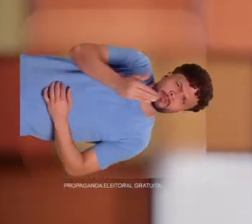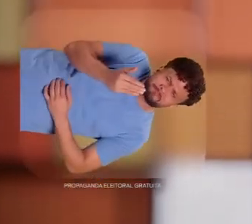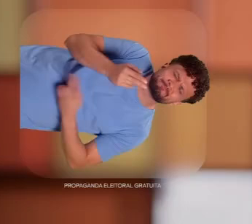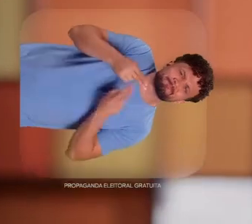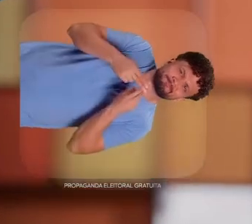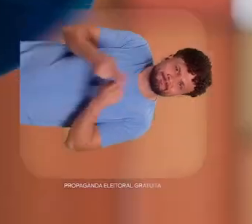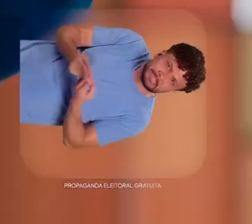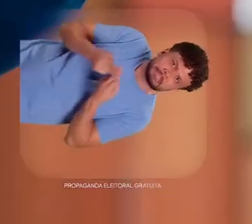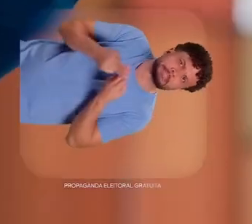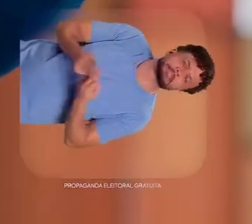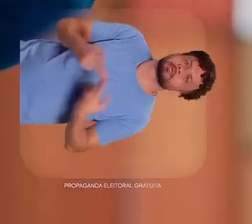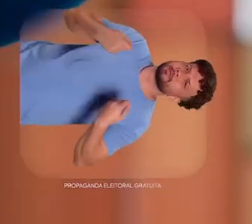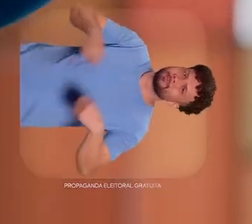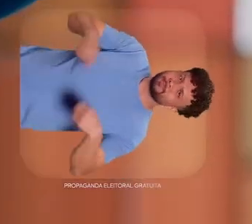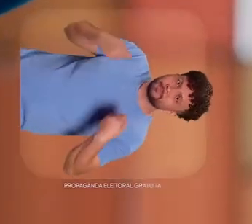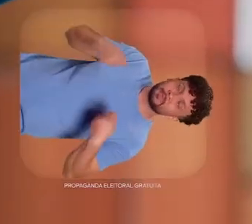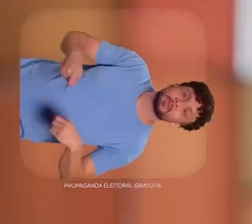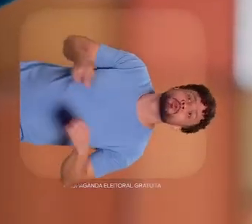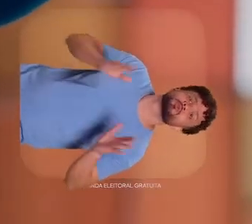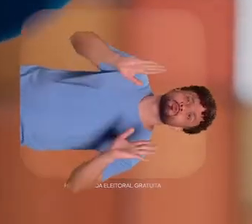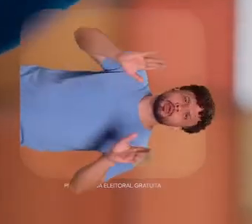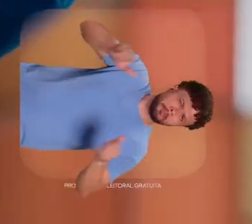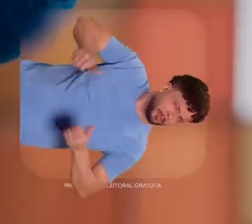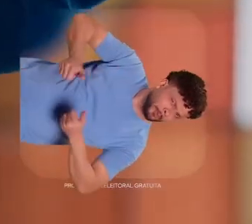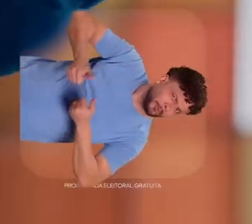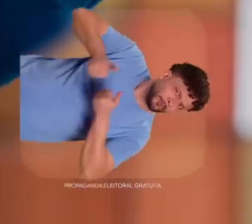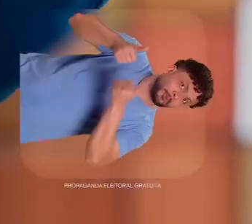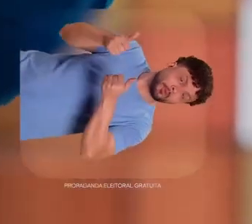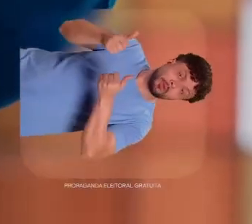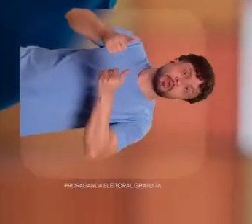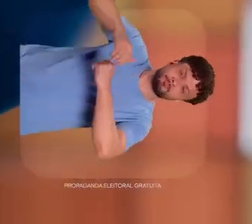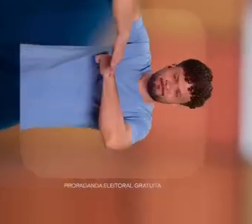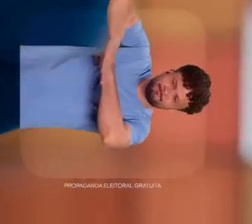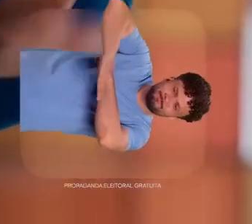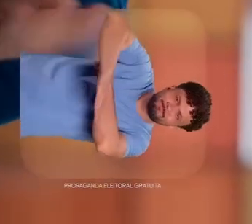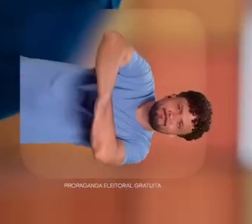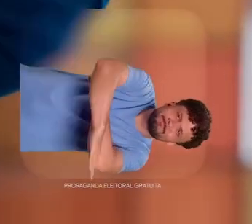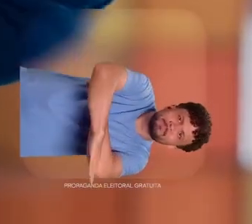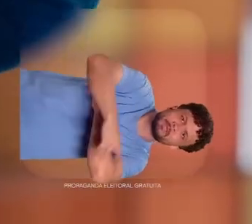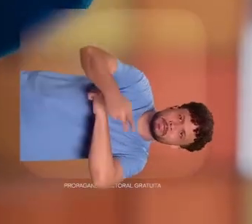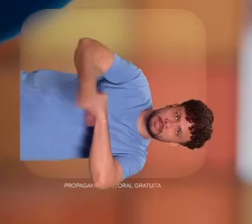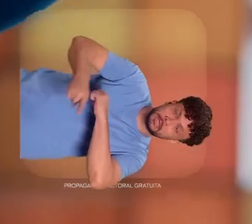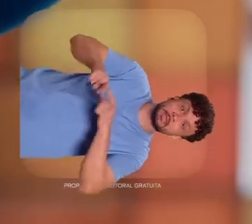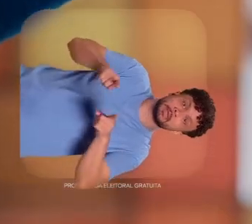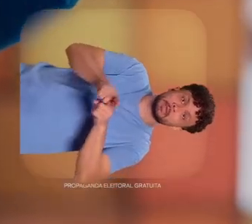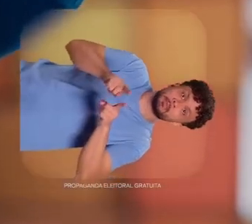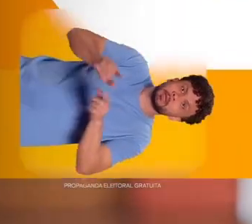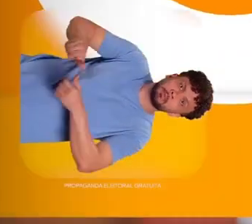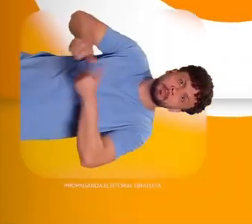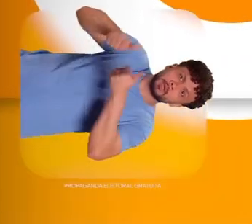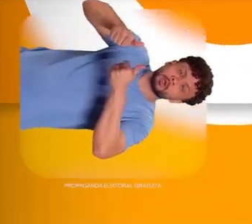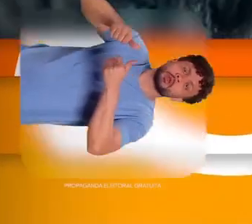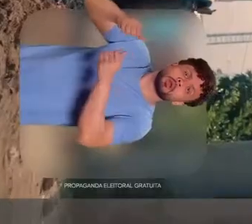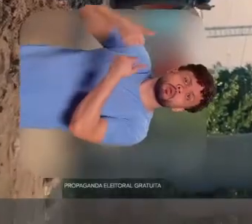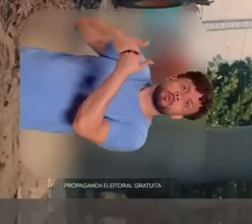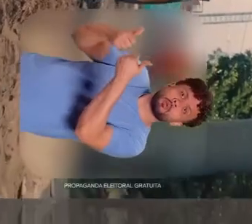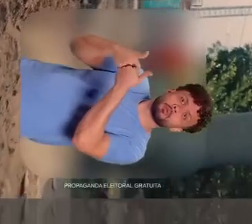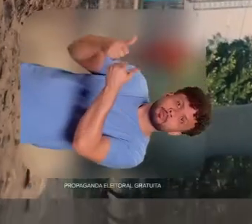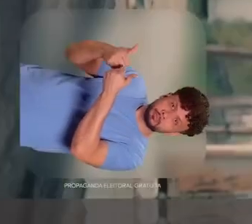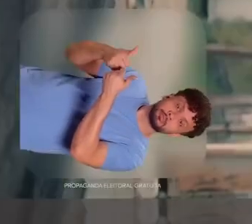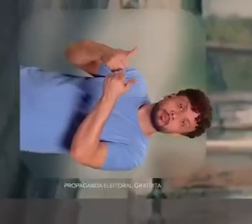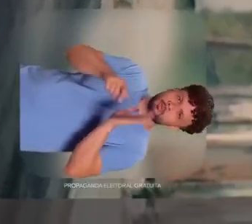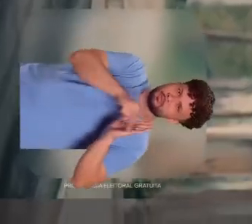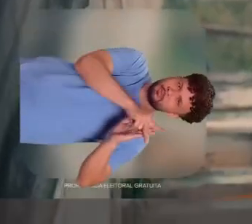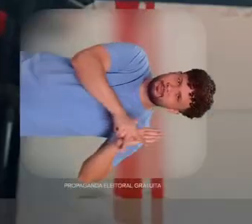de paciência. O que já melhorou e muito foi o asfaltamento da cidade e a qualidade dos nossos ônibus. Com o